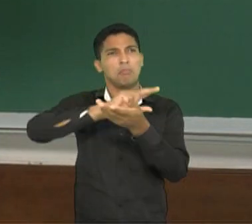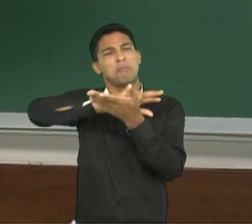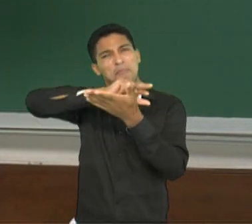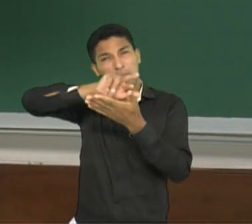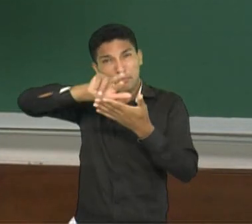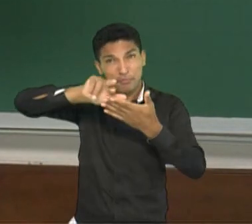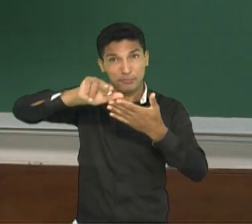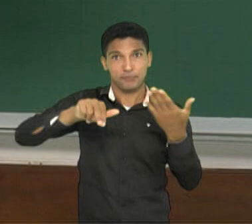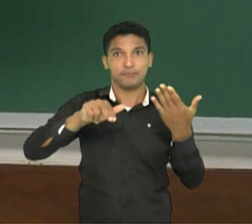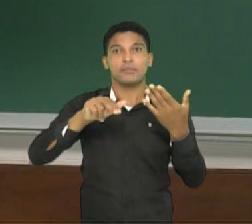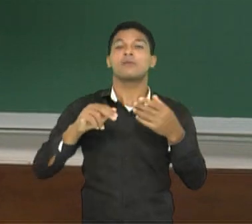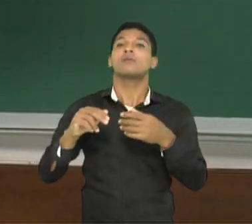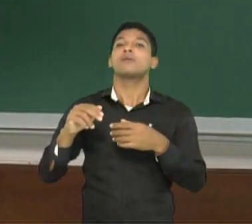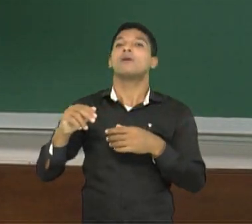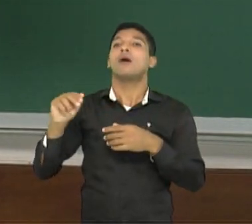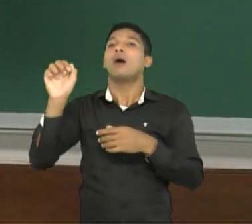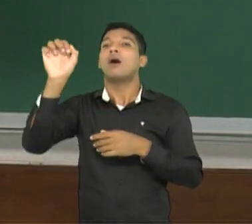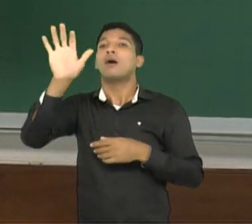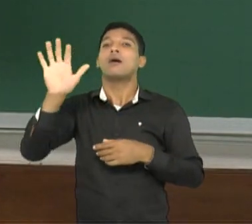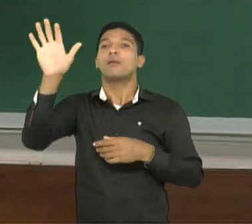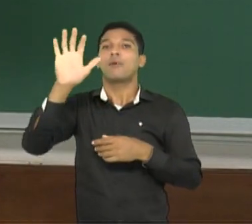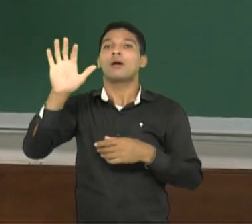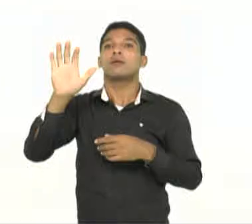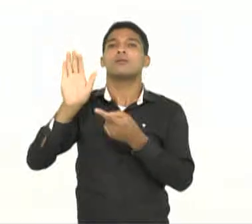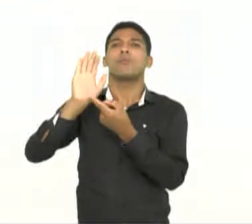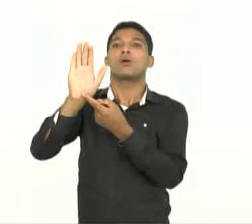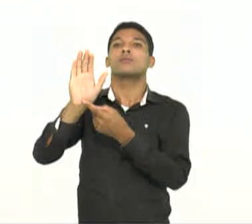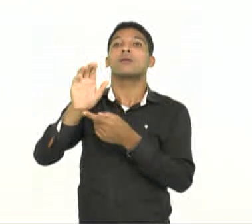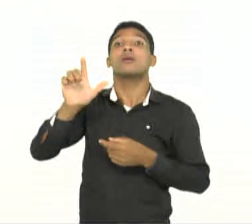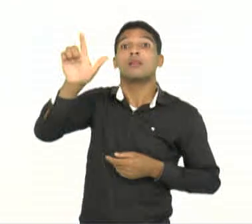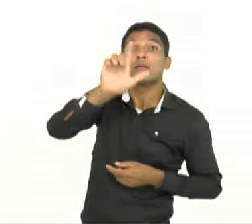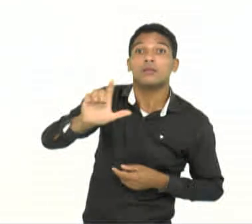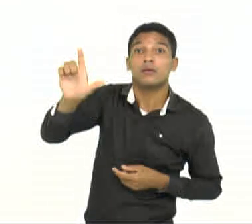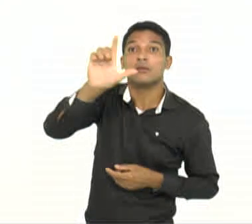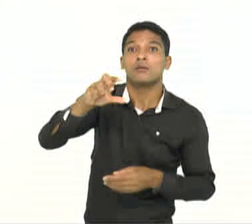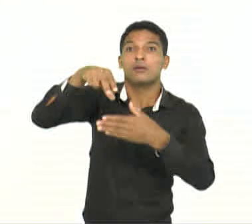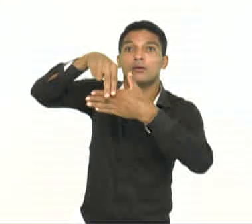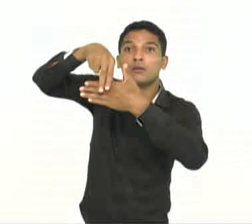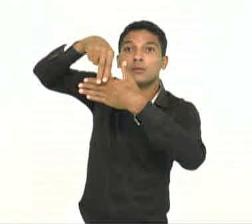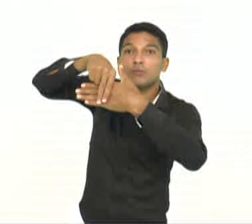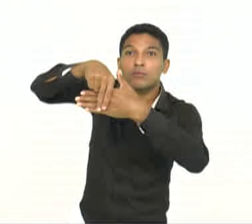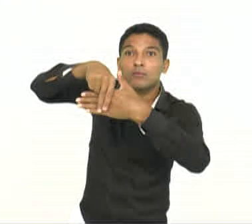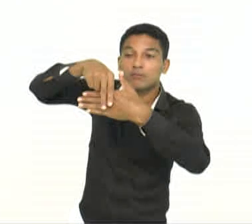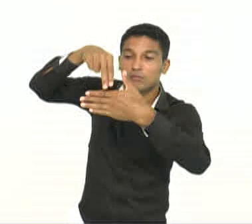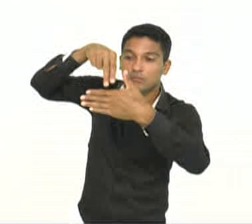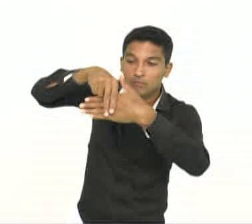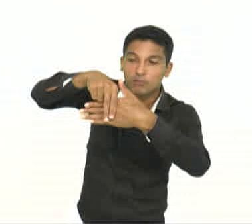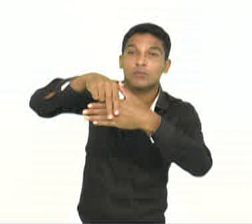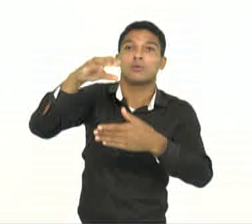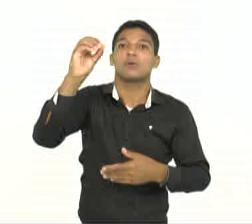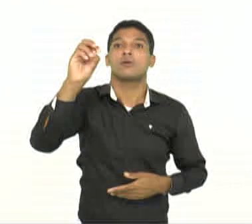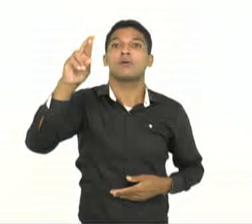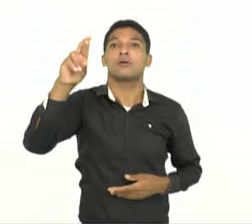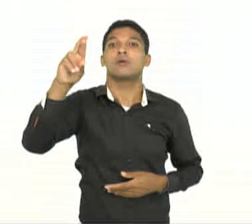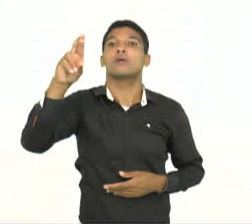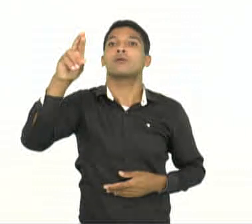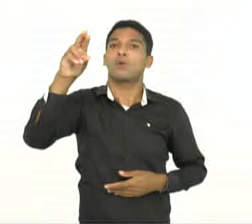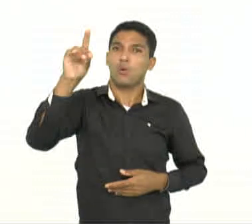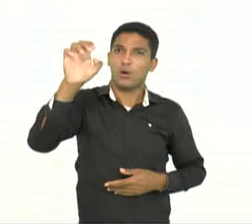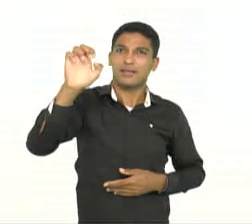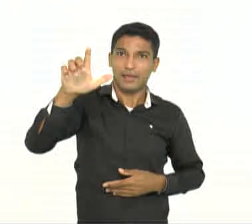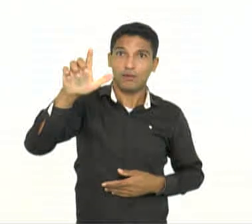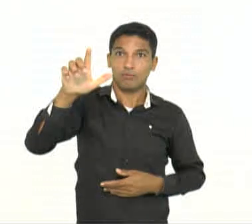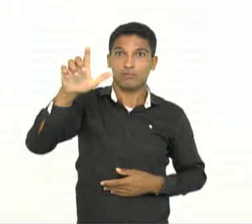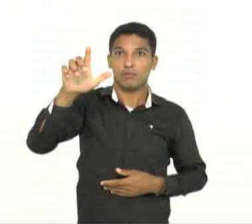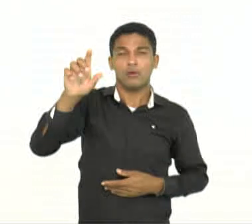imagem traz para nós o que aqui? A literatura de cordel, que é uma característica que vem lá da Europa, dos imigrantes